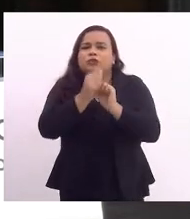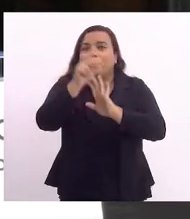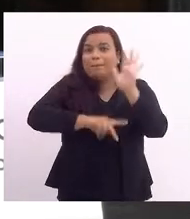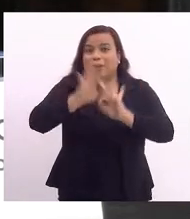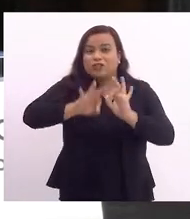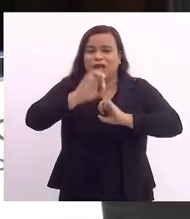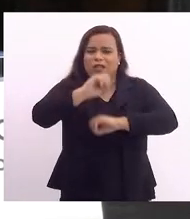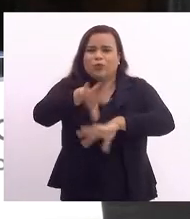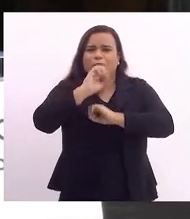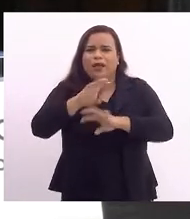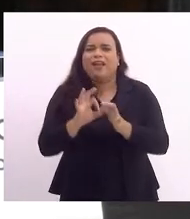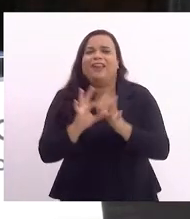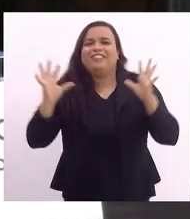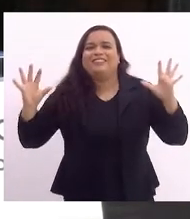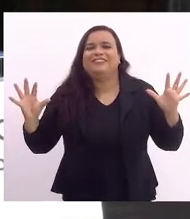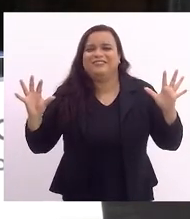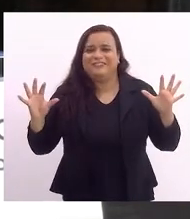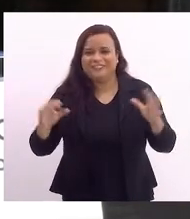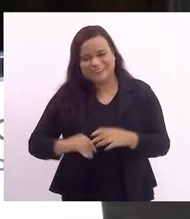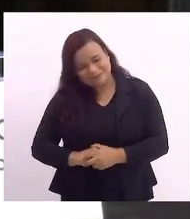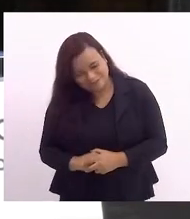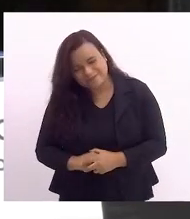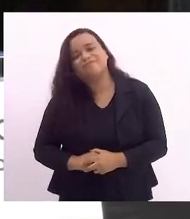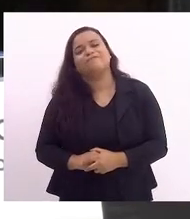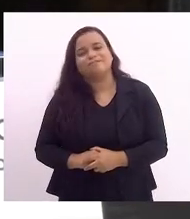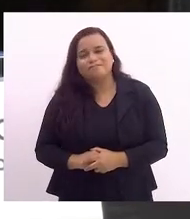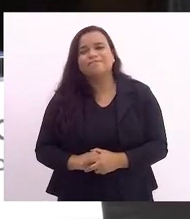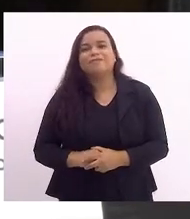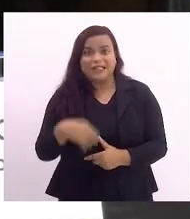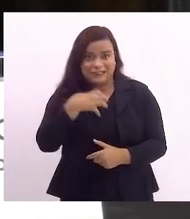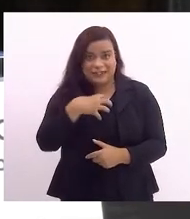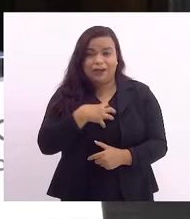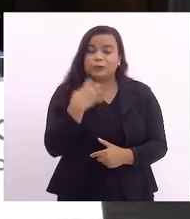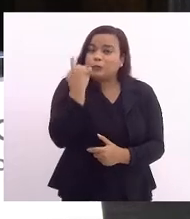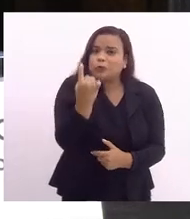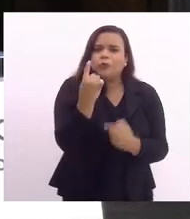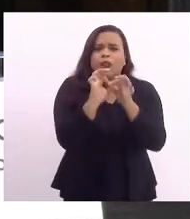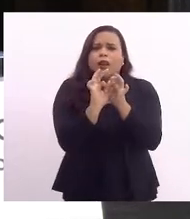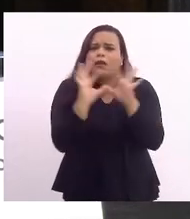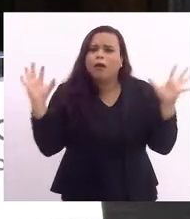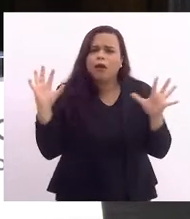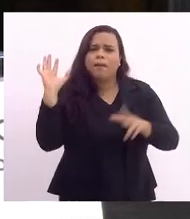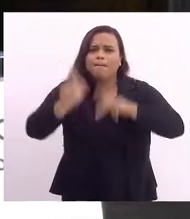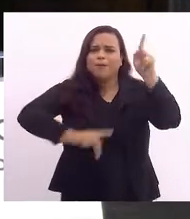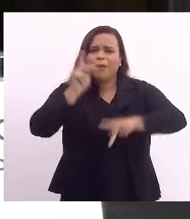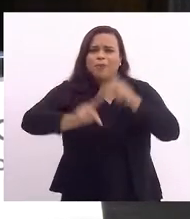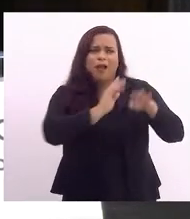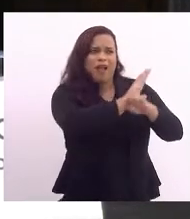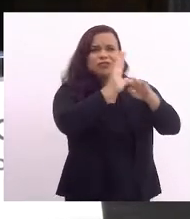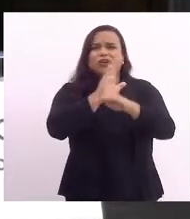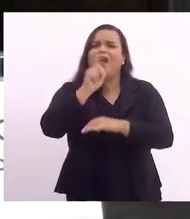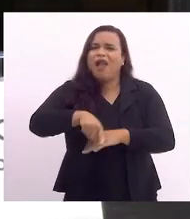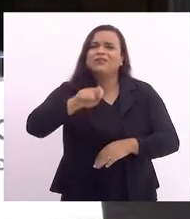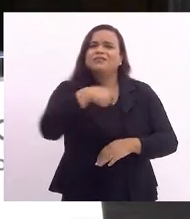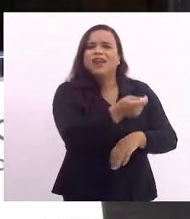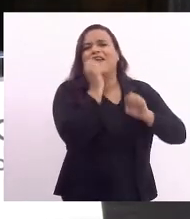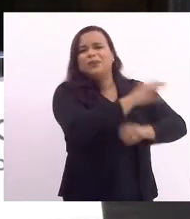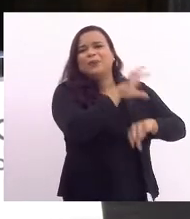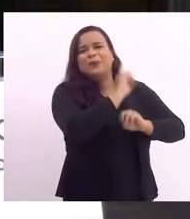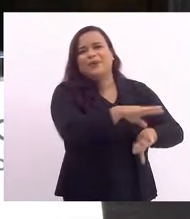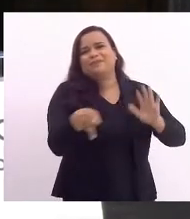que Liberta. Porque se existe uma maneira da gente libertar o nosso povo, é educando o nosso